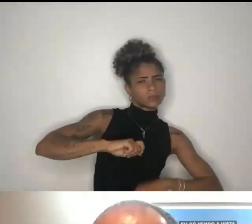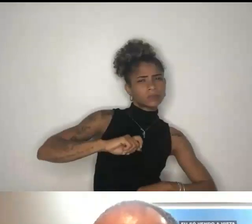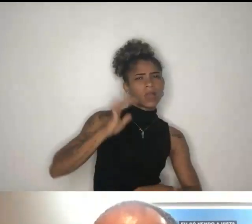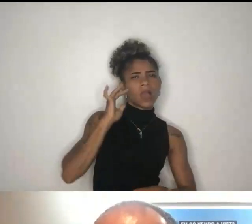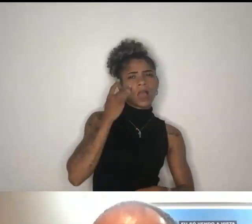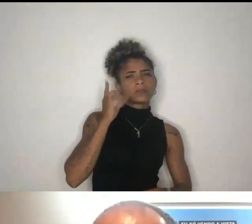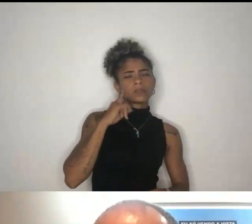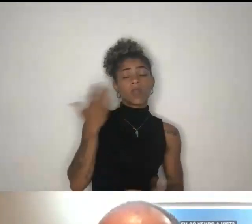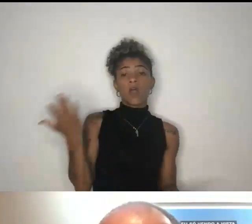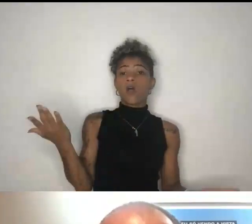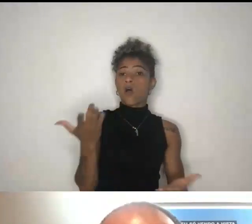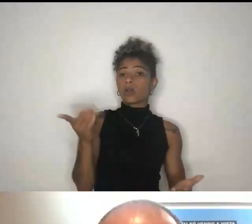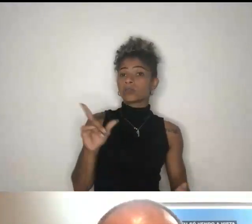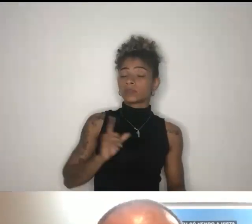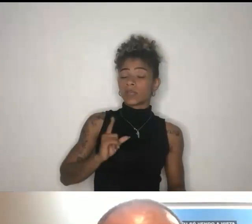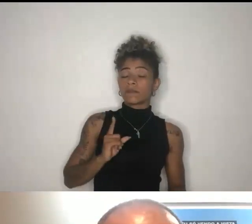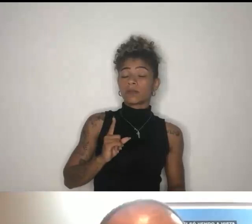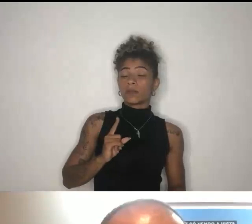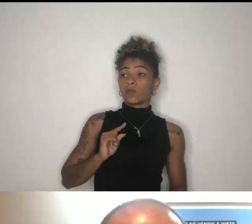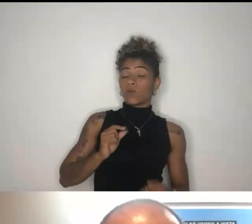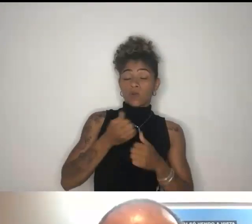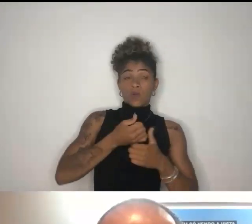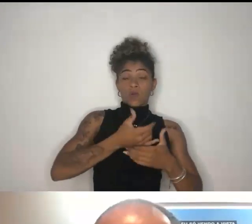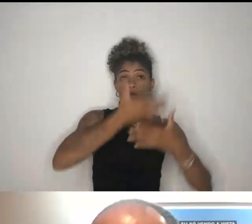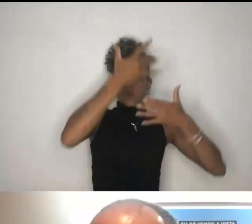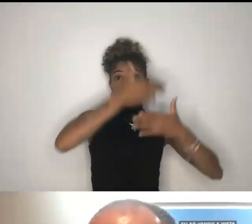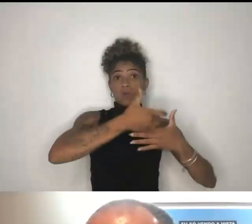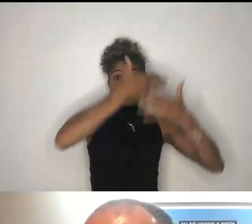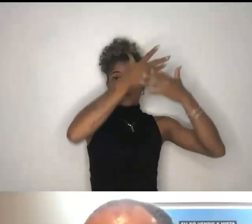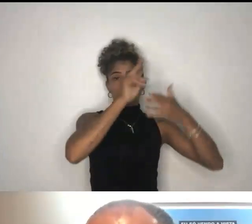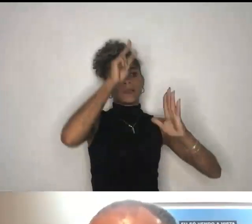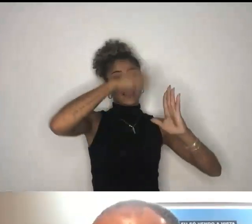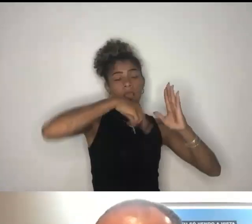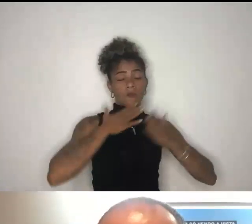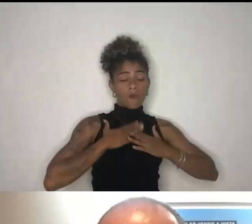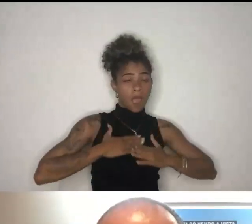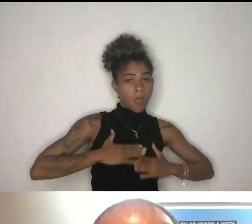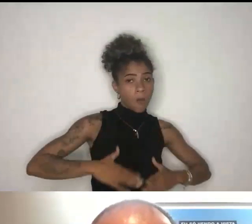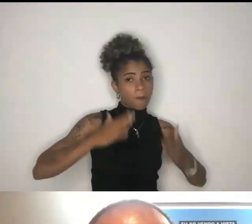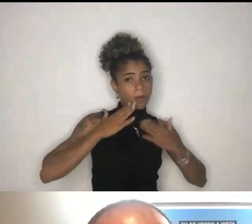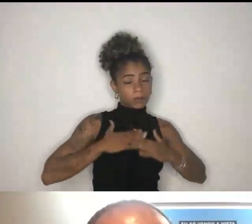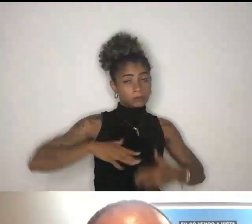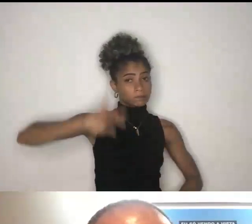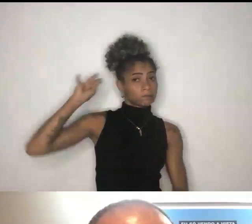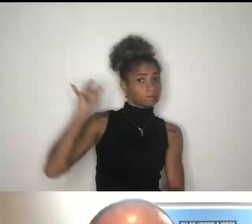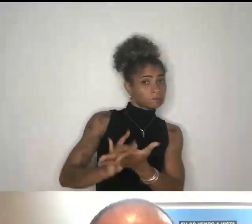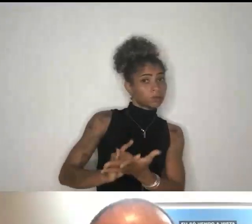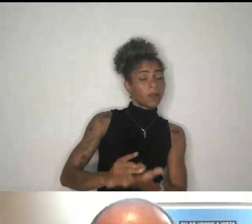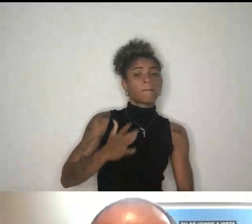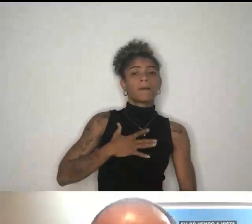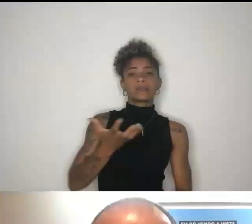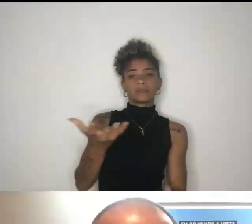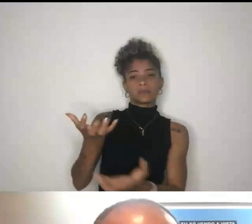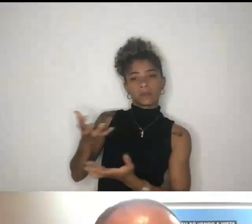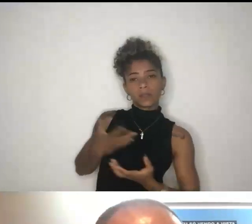hoje teve uma foi tão inundado o chat que você vai ter que ler depois com calma de verdade mas eu queria trazer um